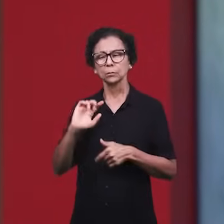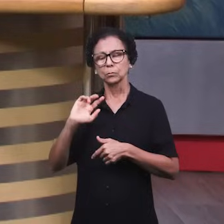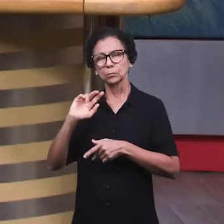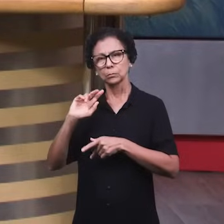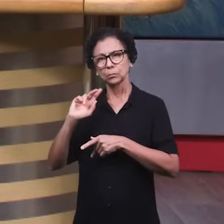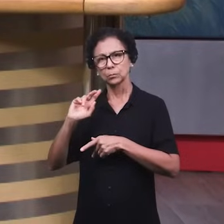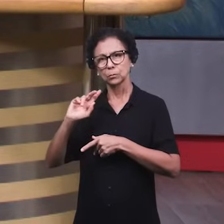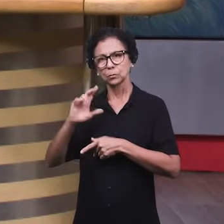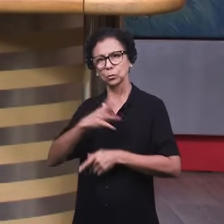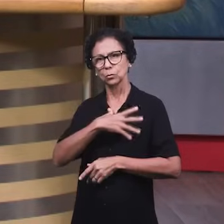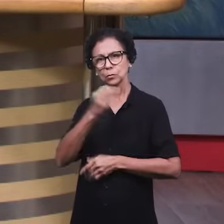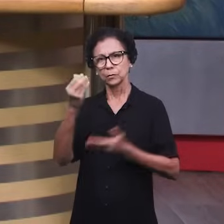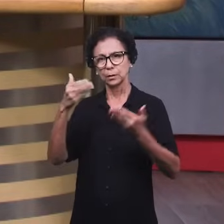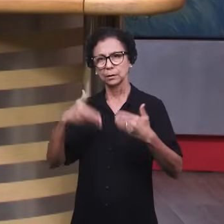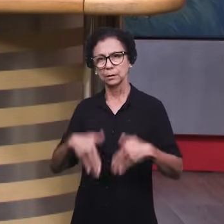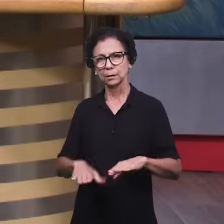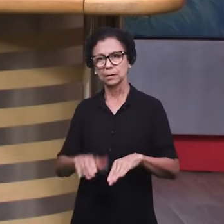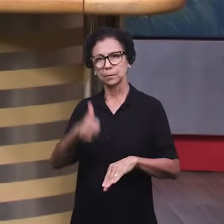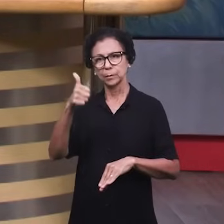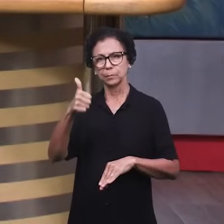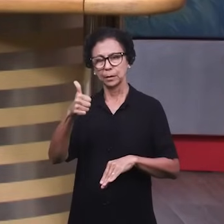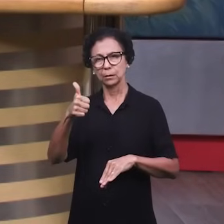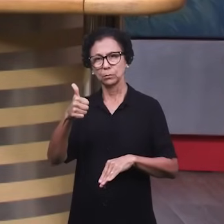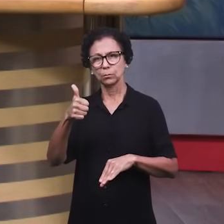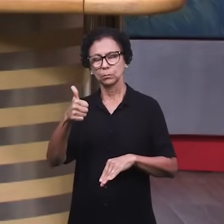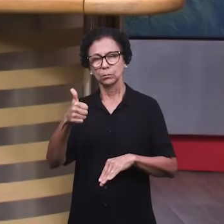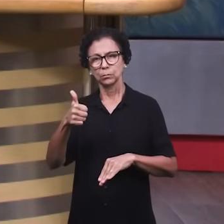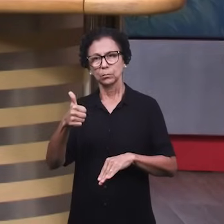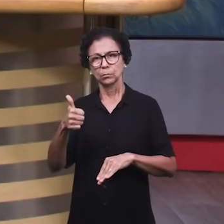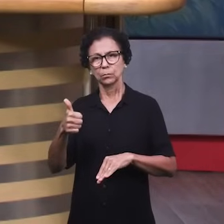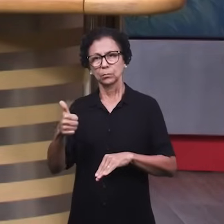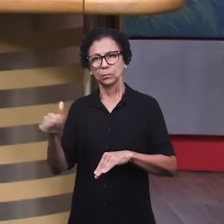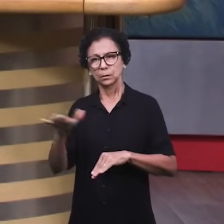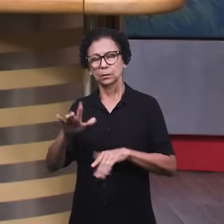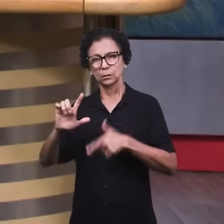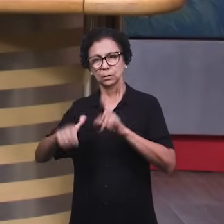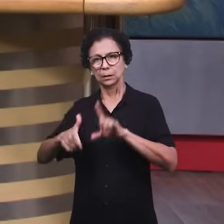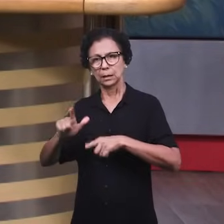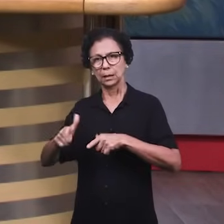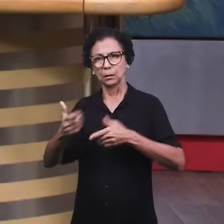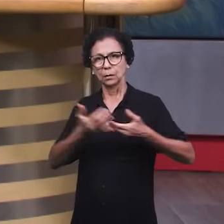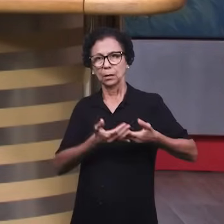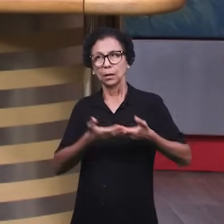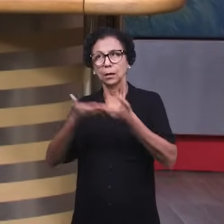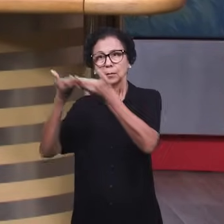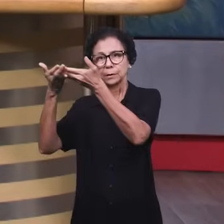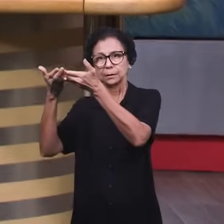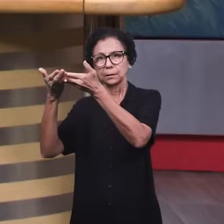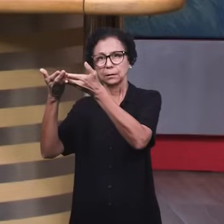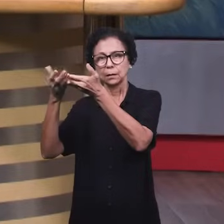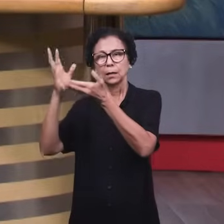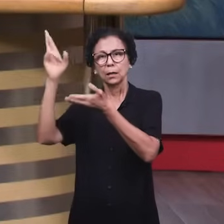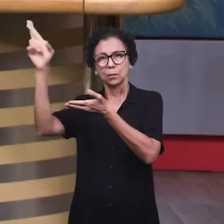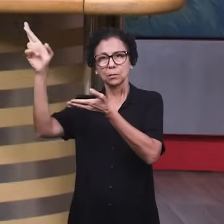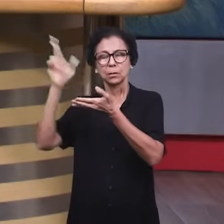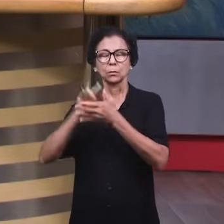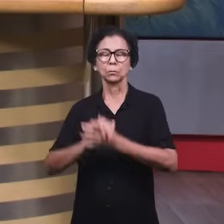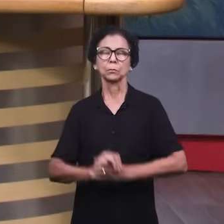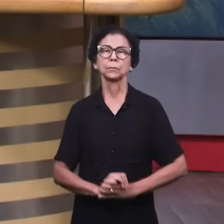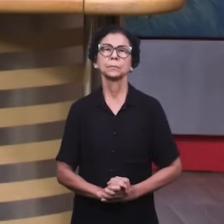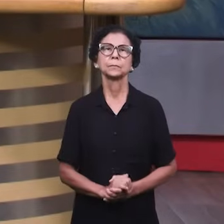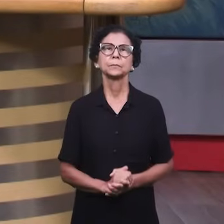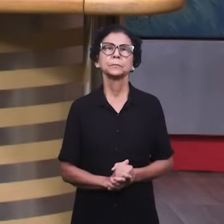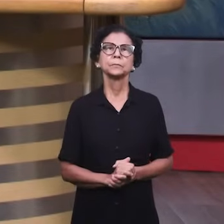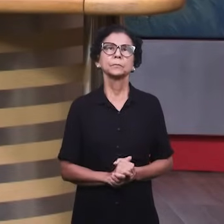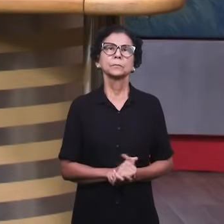dele bem um ponto importante eh Josias assim nessa parte da base bíblica em